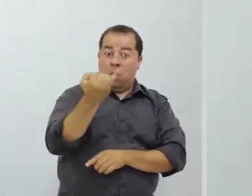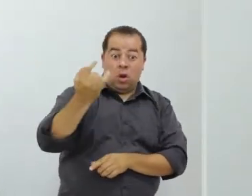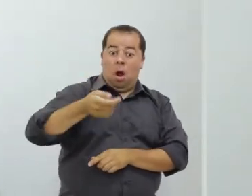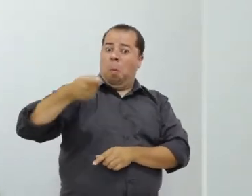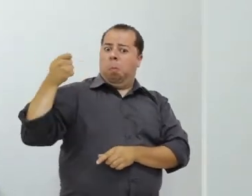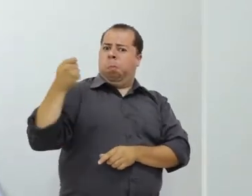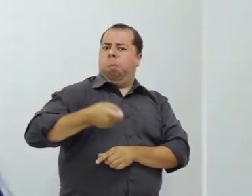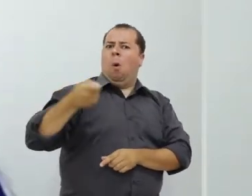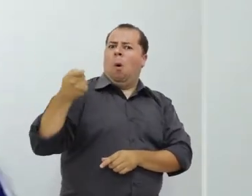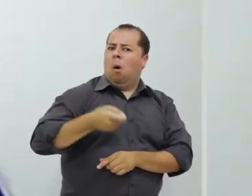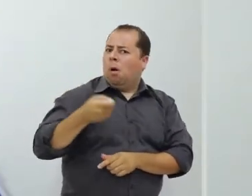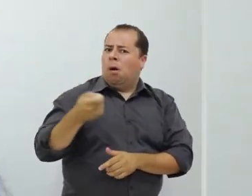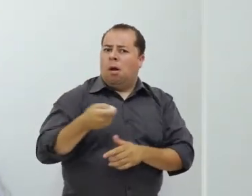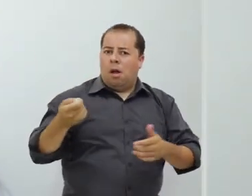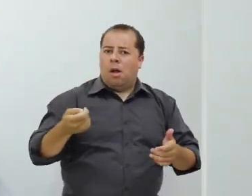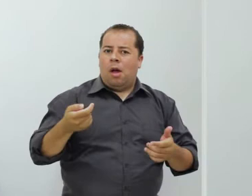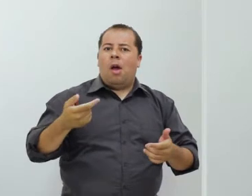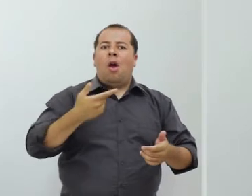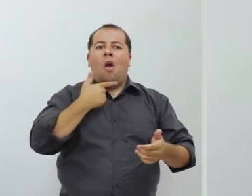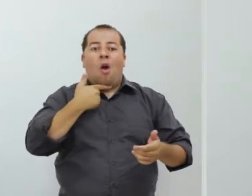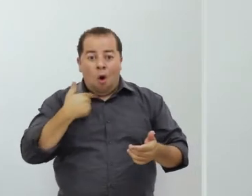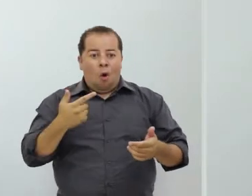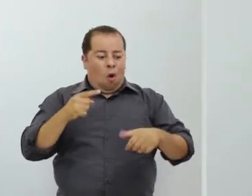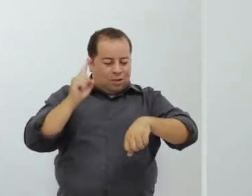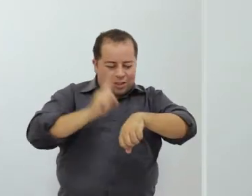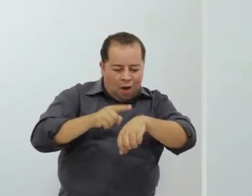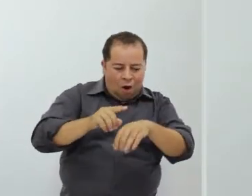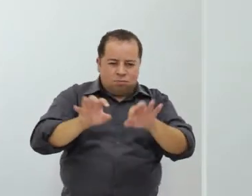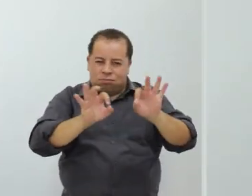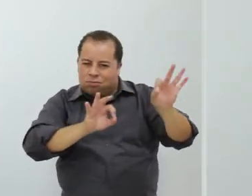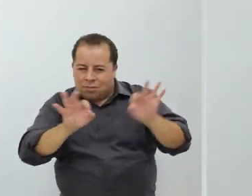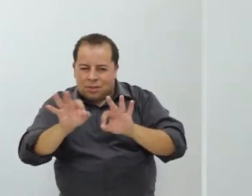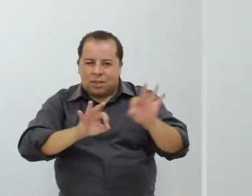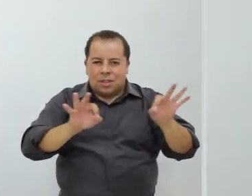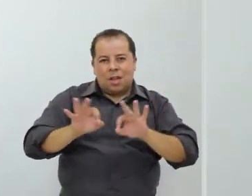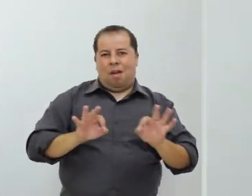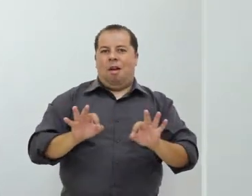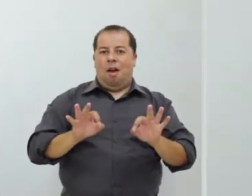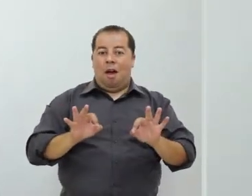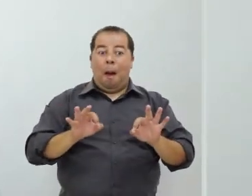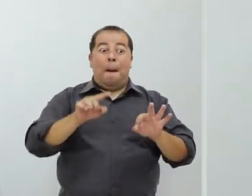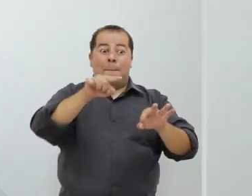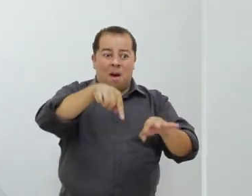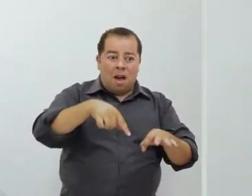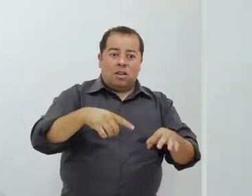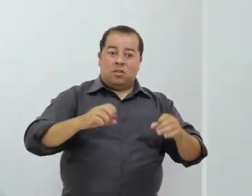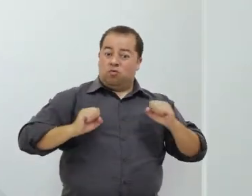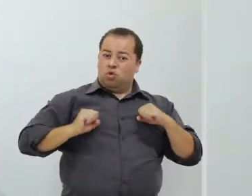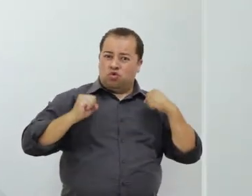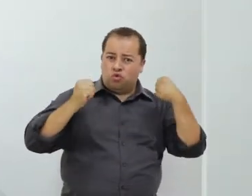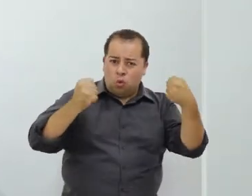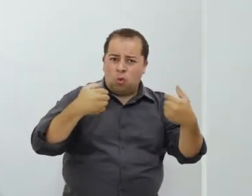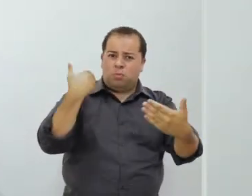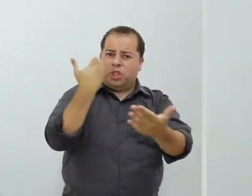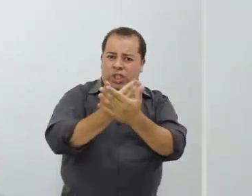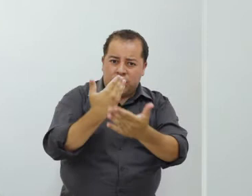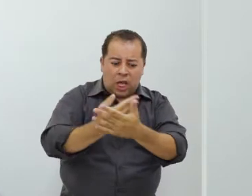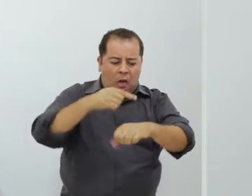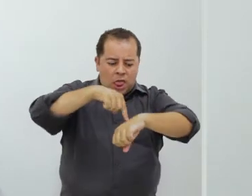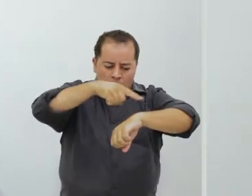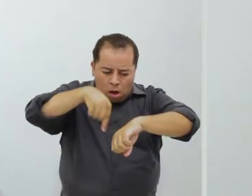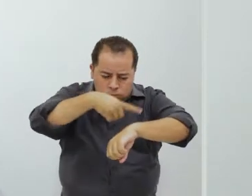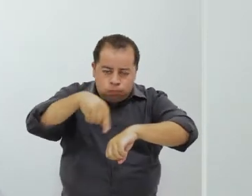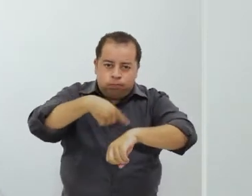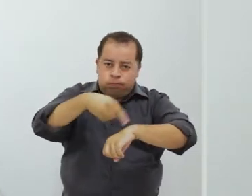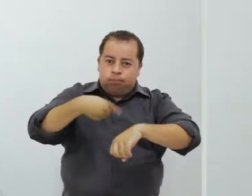bastante exigente. Eu posso ter a flexibilidade de fazer os meus horários, mas ele é exigida uma carga de